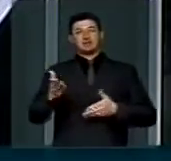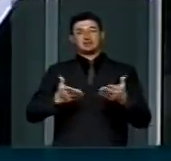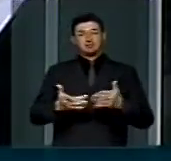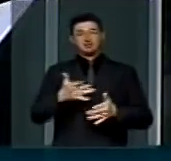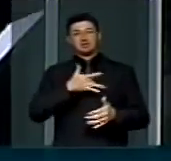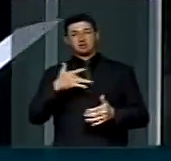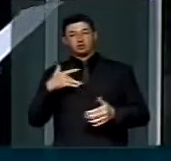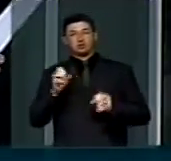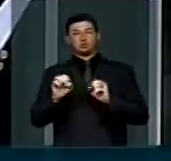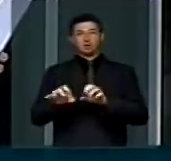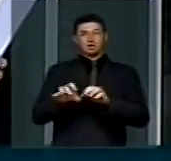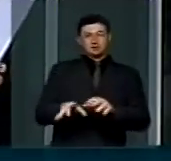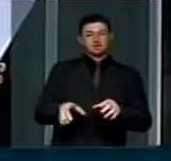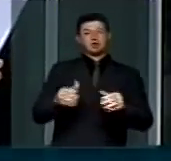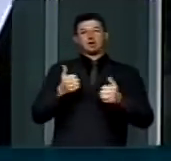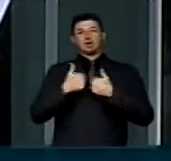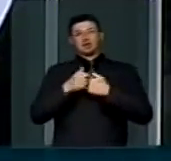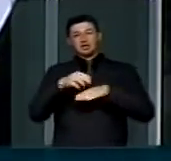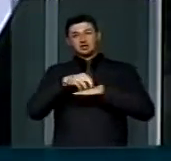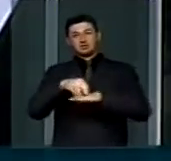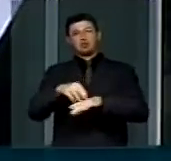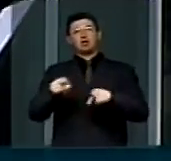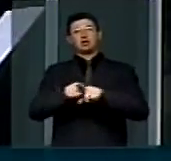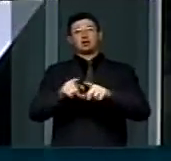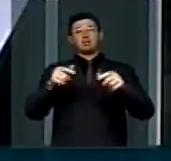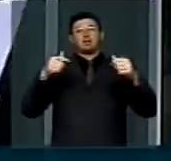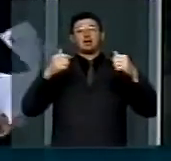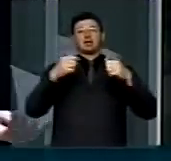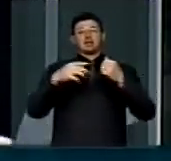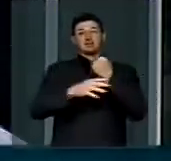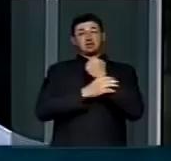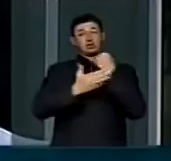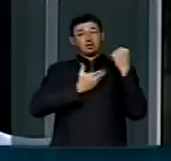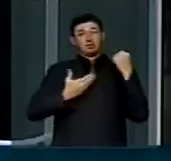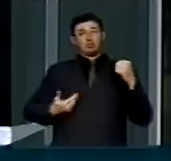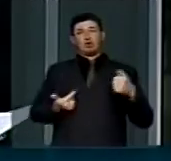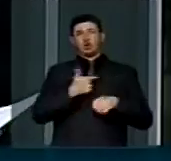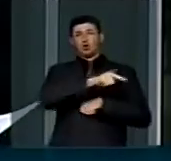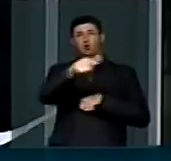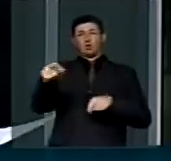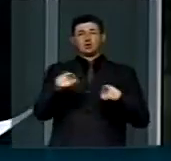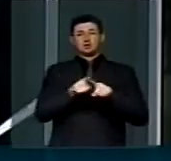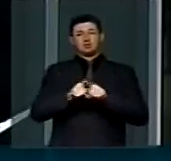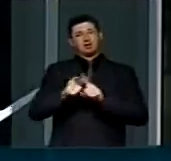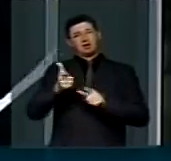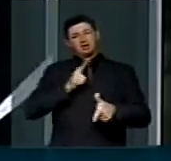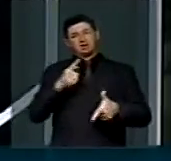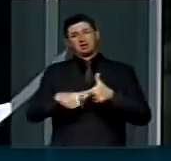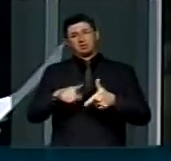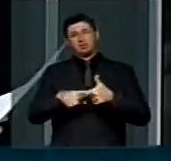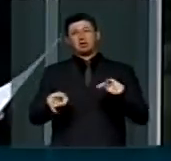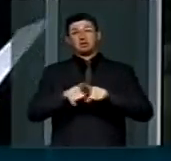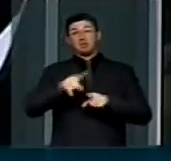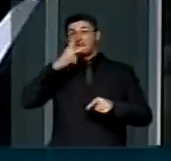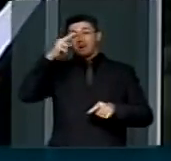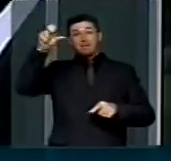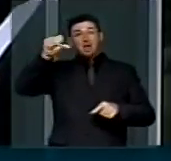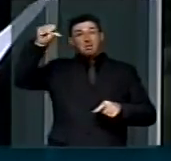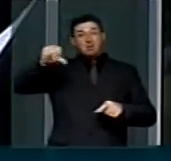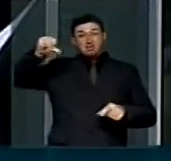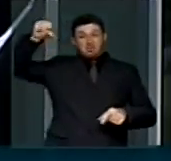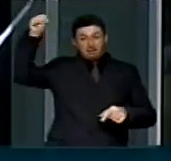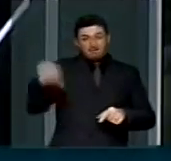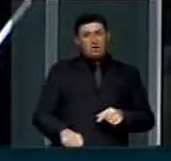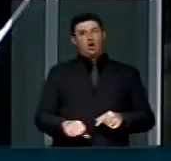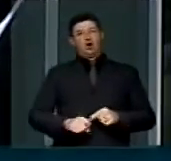saúde, educação, transporte, segurança pública, dentre outros que vão mal e que cada dia pioram no